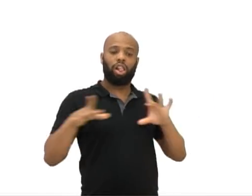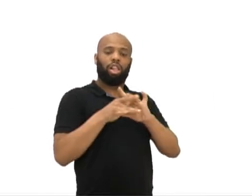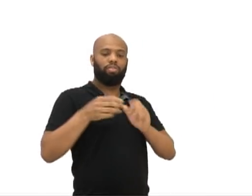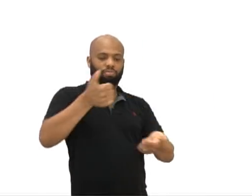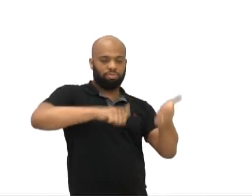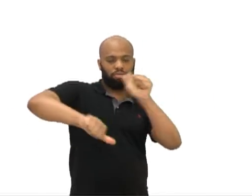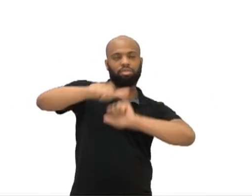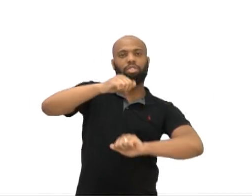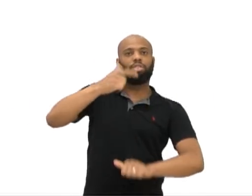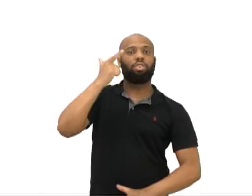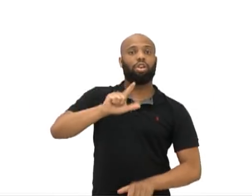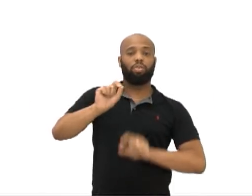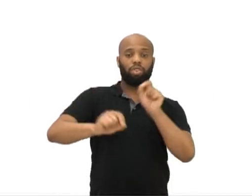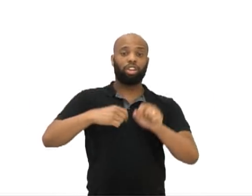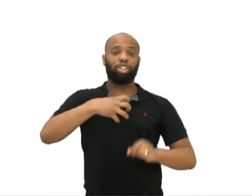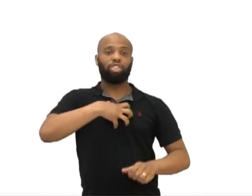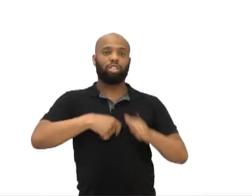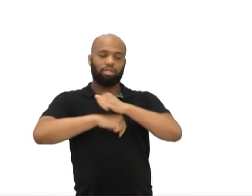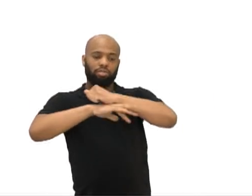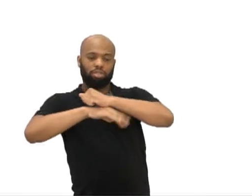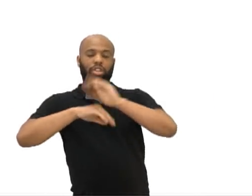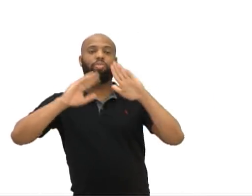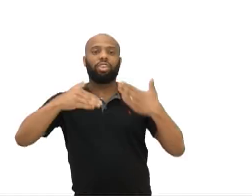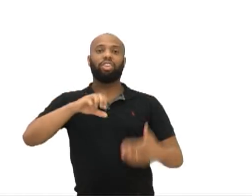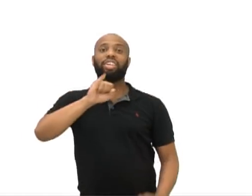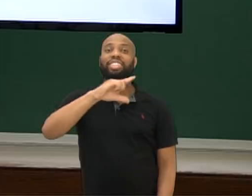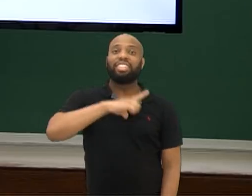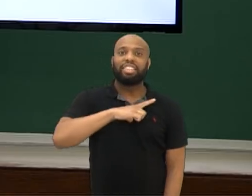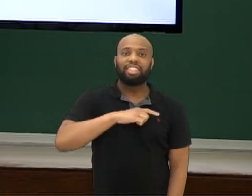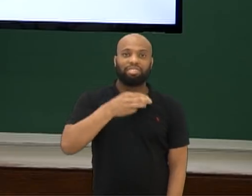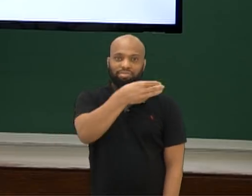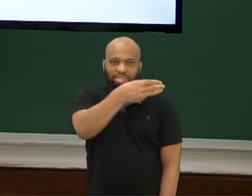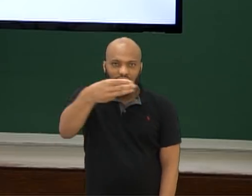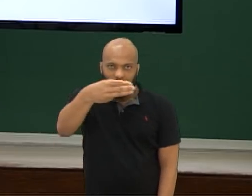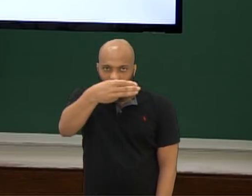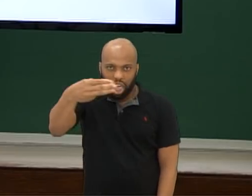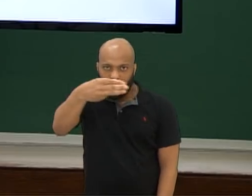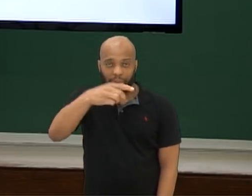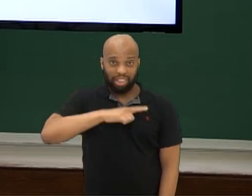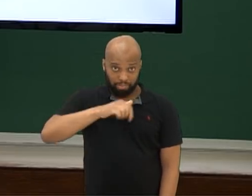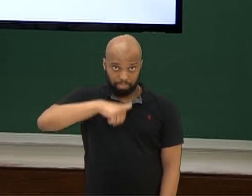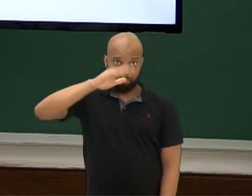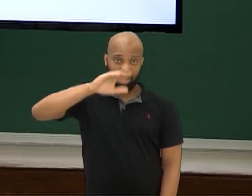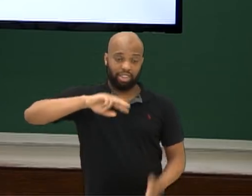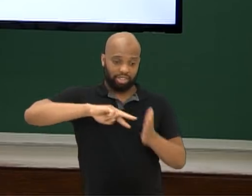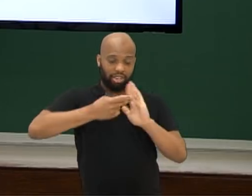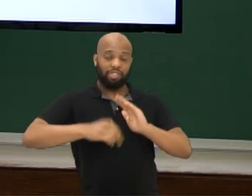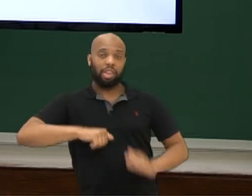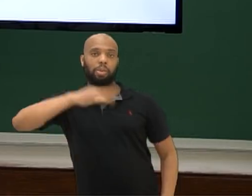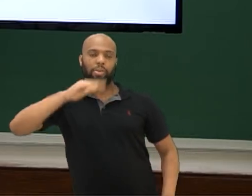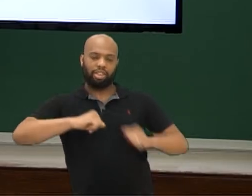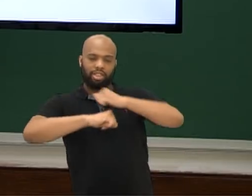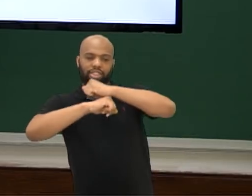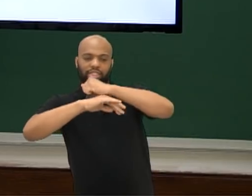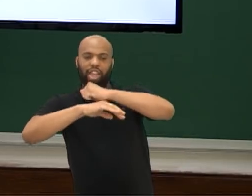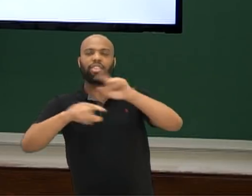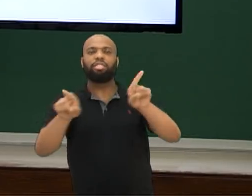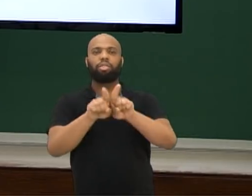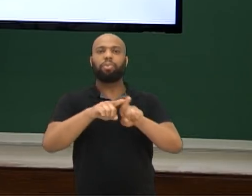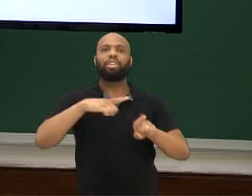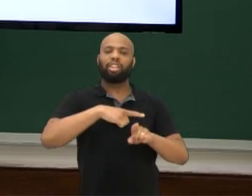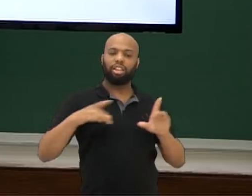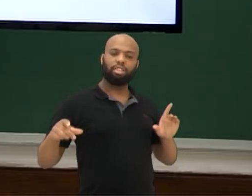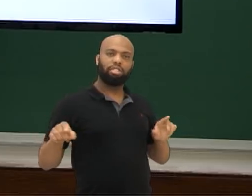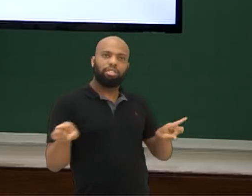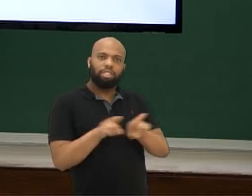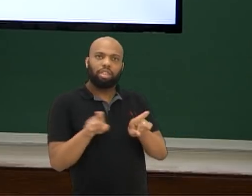adquirem caráter ácido. Então, as ligações triplas, né? Quanto mais triplas ligações, maior vai ser o caráter ácido, seguido das duplas